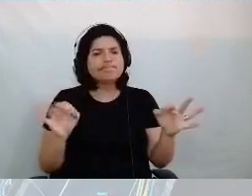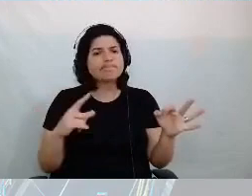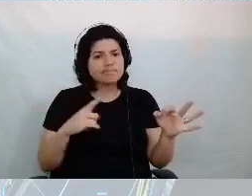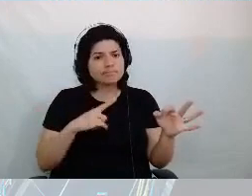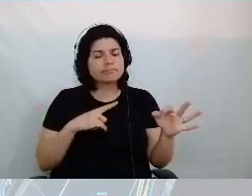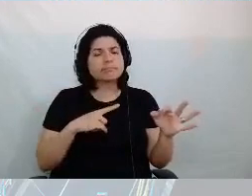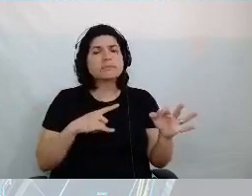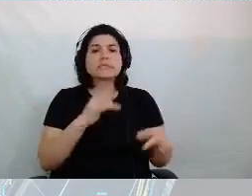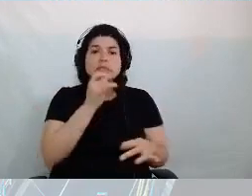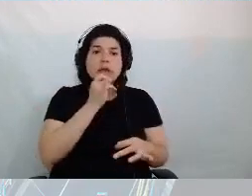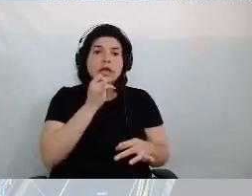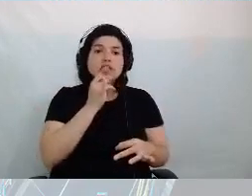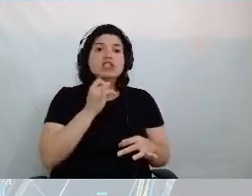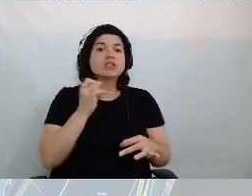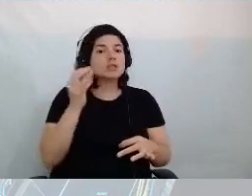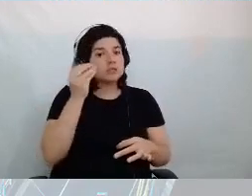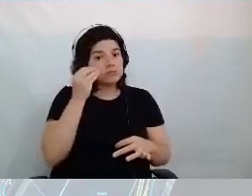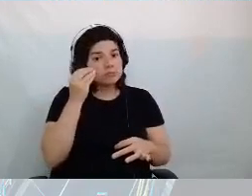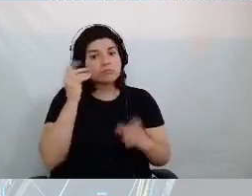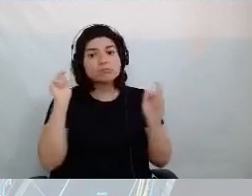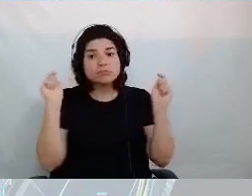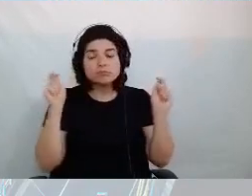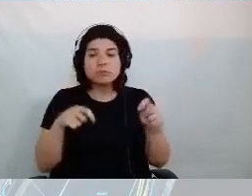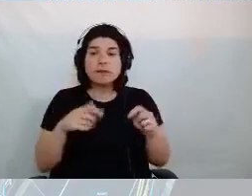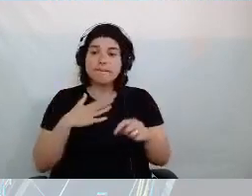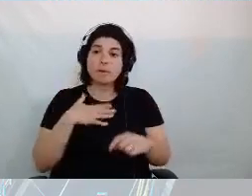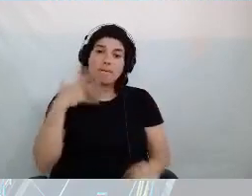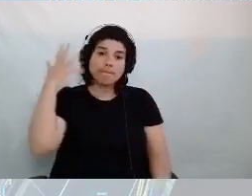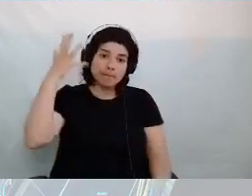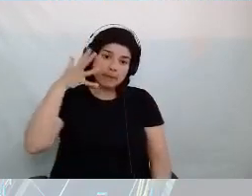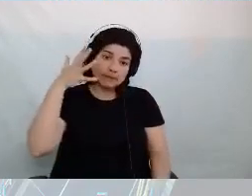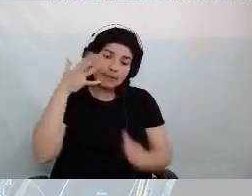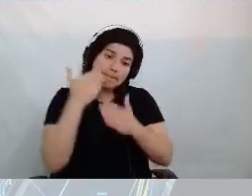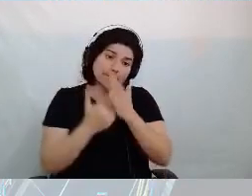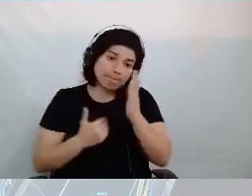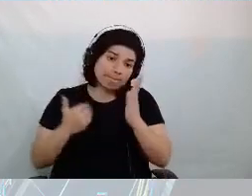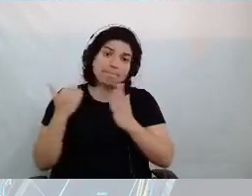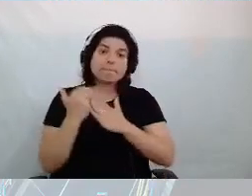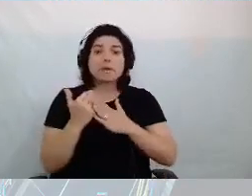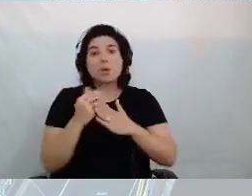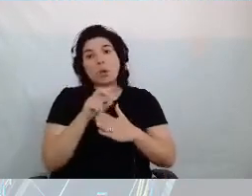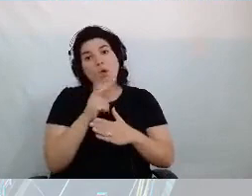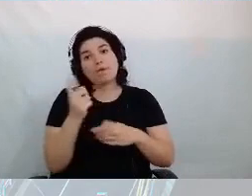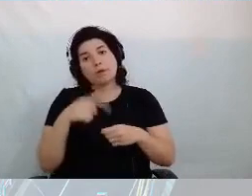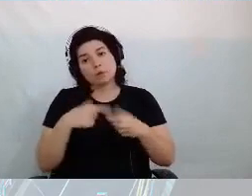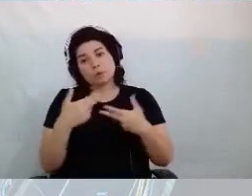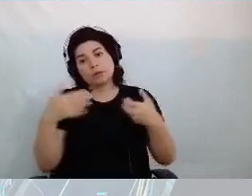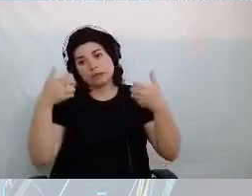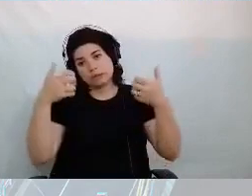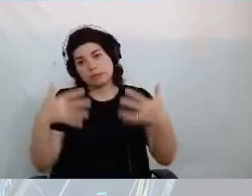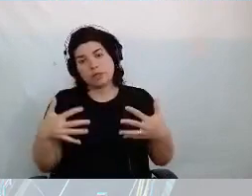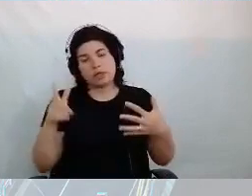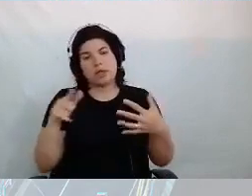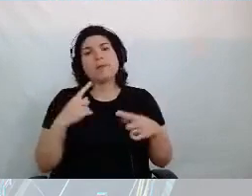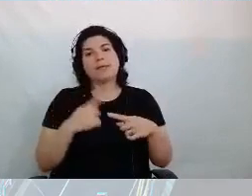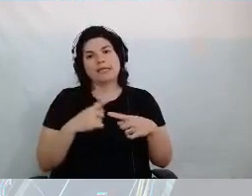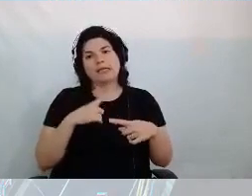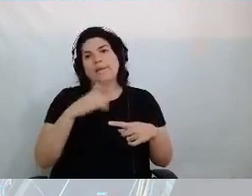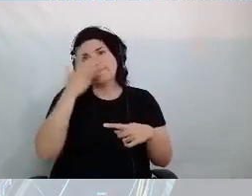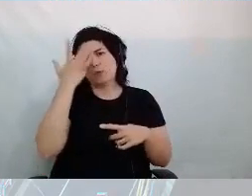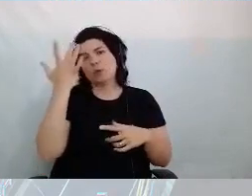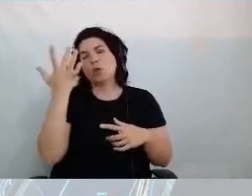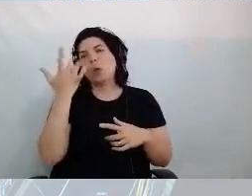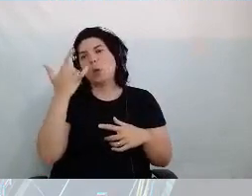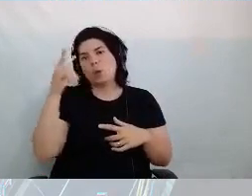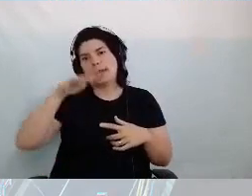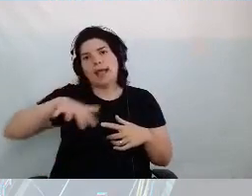Tivemos algumas palestras já de performance, talvez a minha vai ser um complemento. Talvez eu vou voltar algumas coisas aqui, como temos pessoas de trilhas